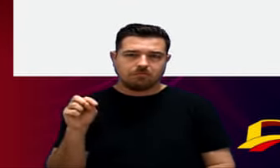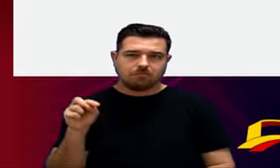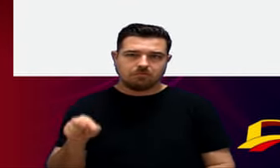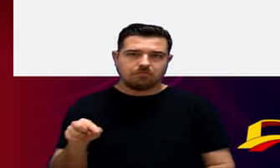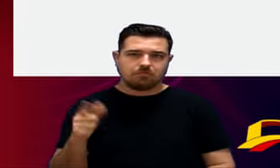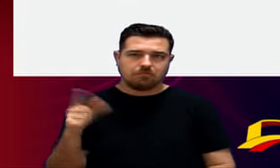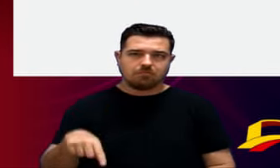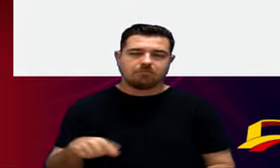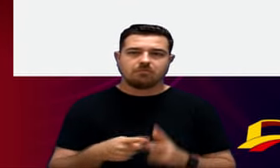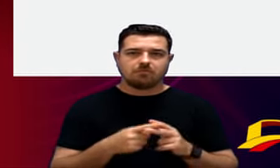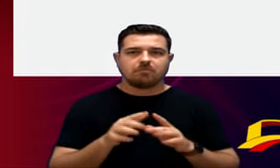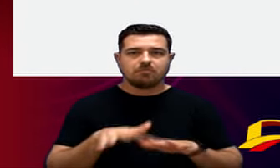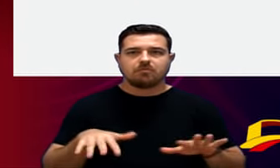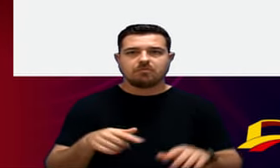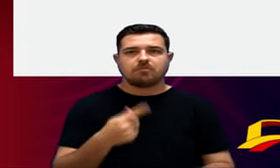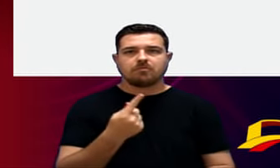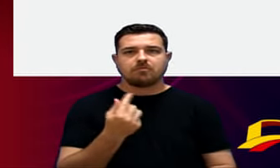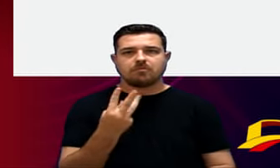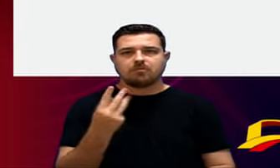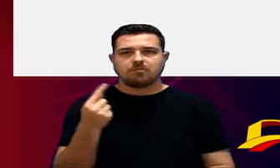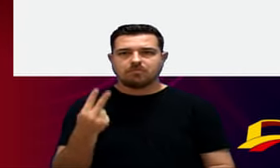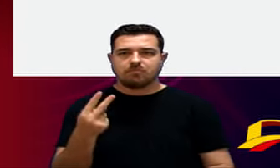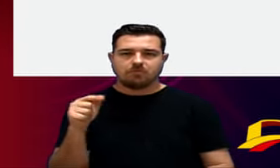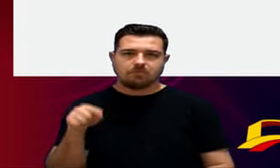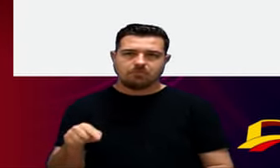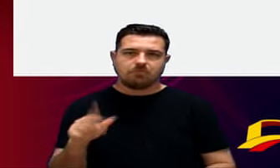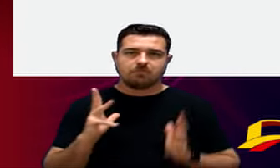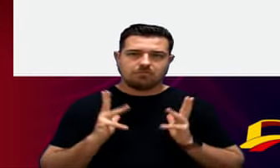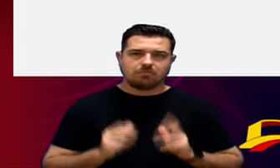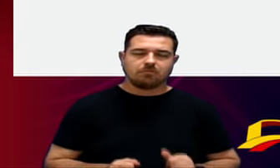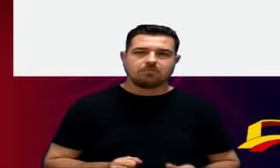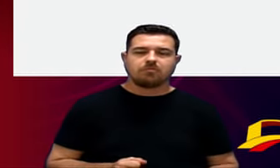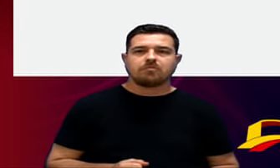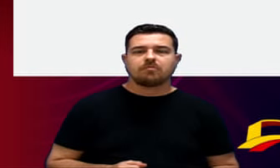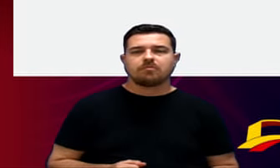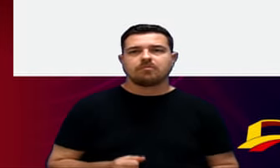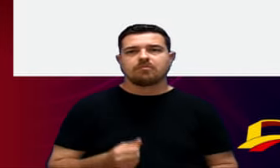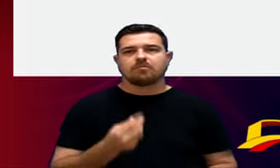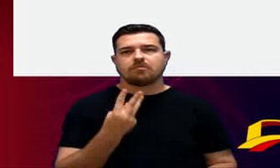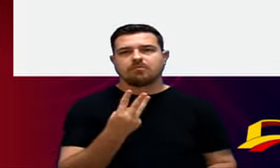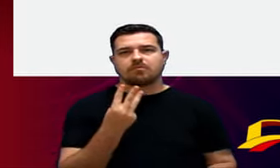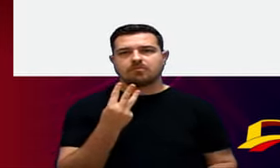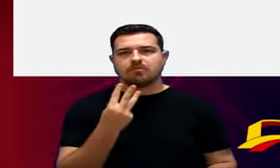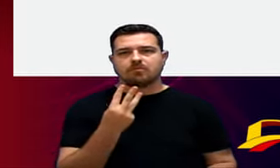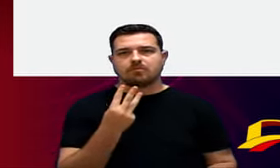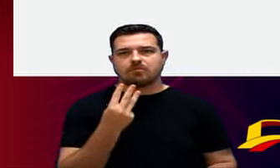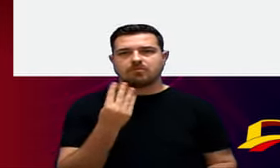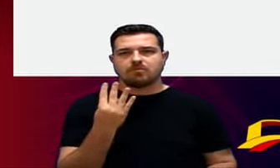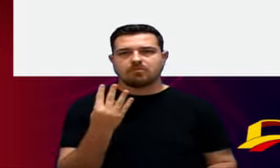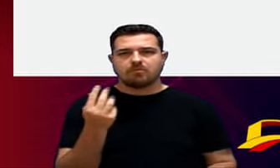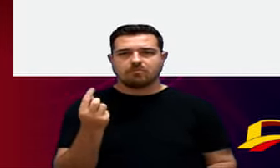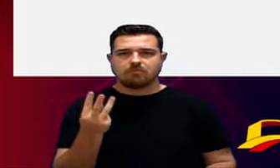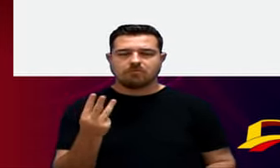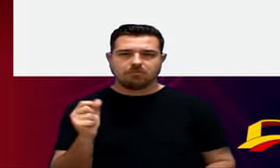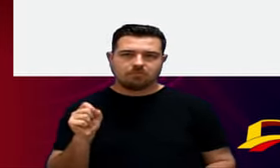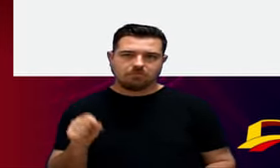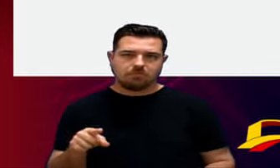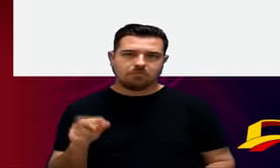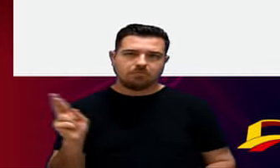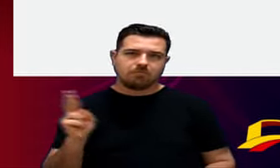manutenção geral 132.000 limpeza dos postos externos 3 R 3 43.200